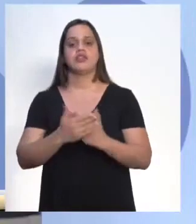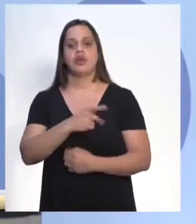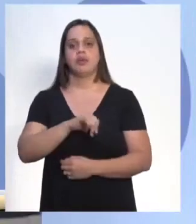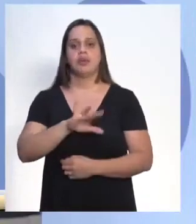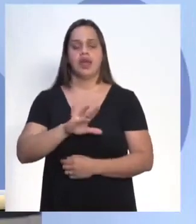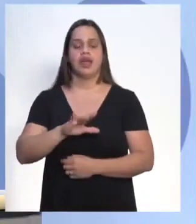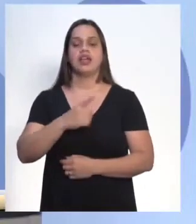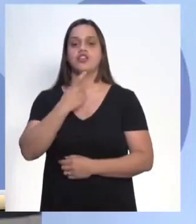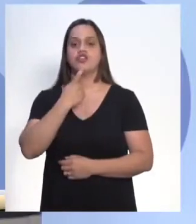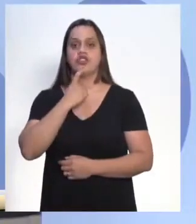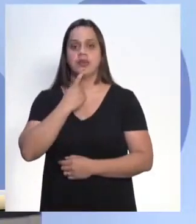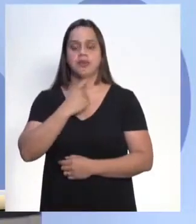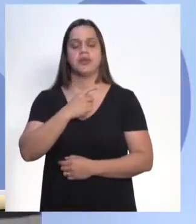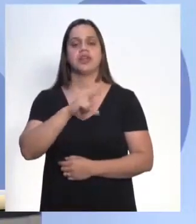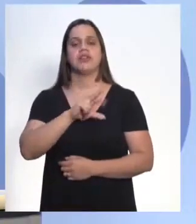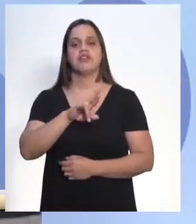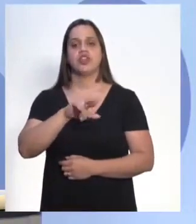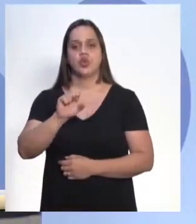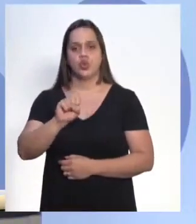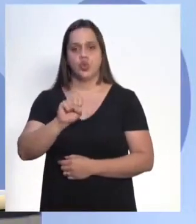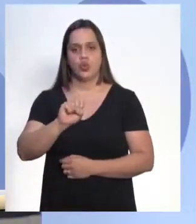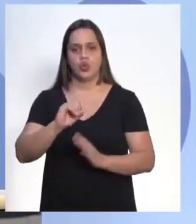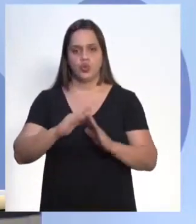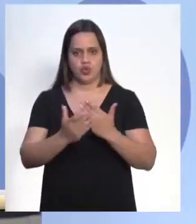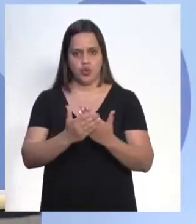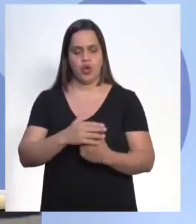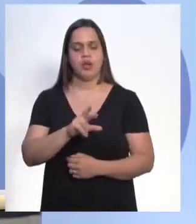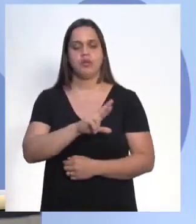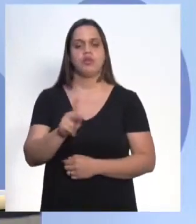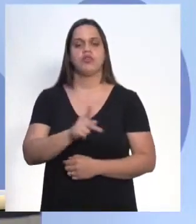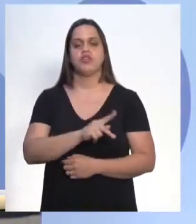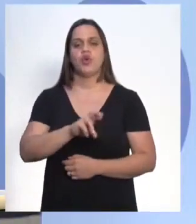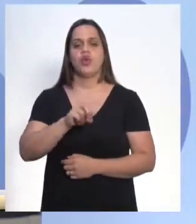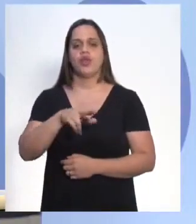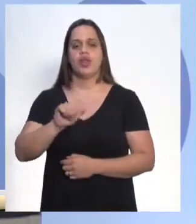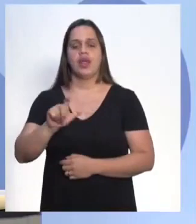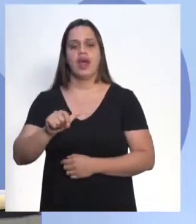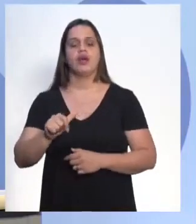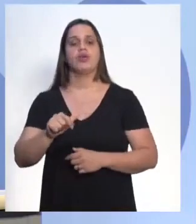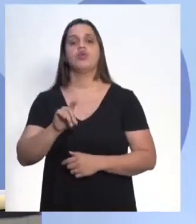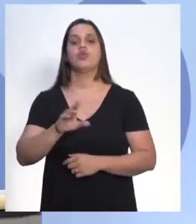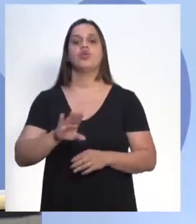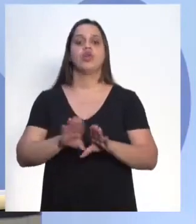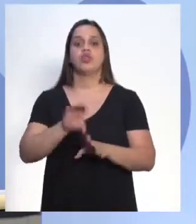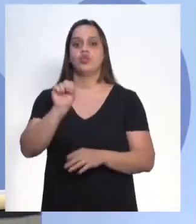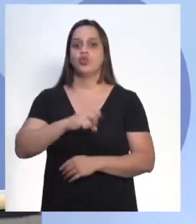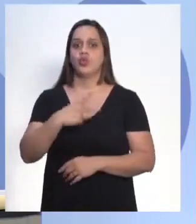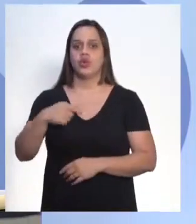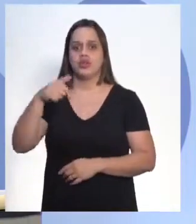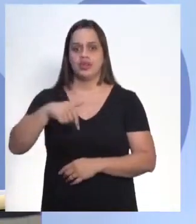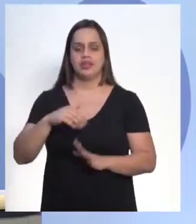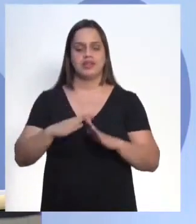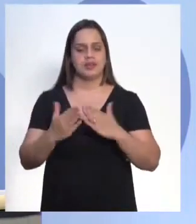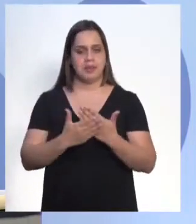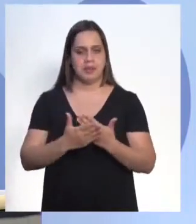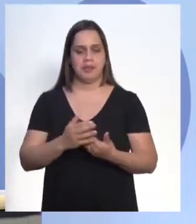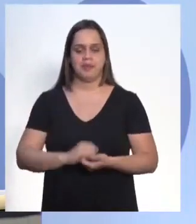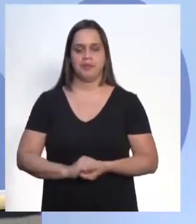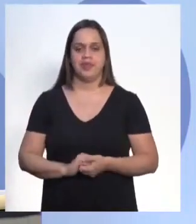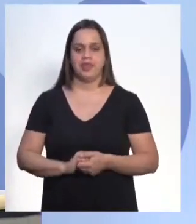de Campinas. E o professor Ronaldo, da escola José Lins do Rego, da Sul 2, aqui de São Paulo. E aí, professora